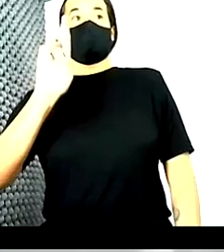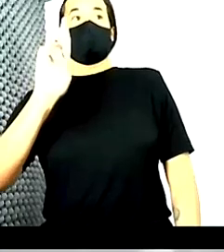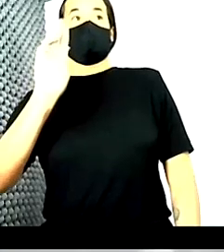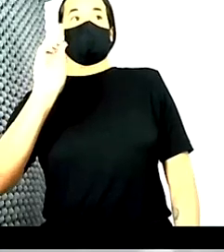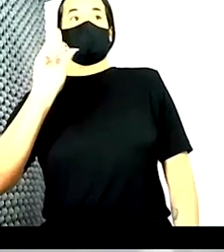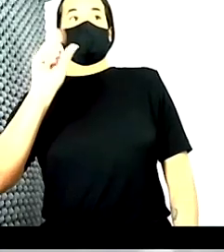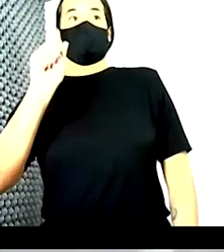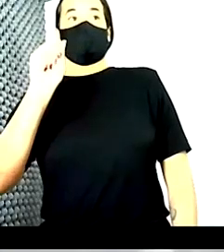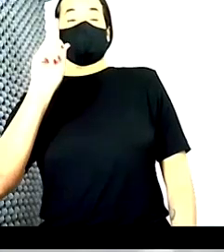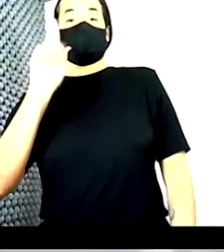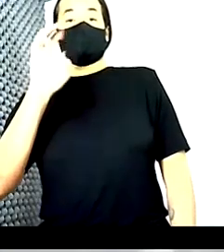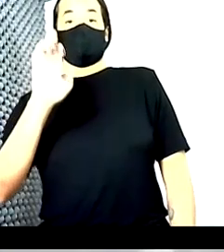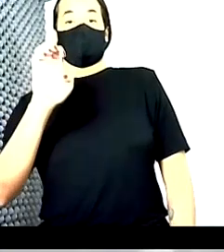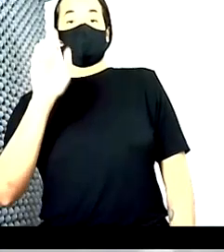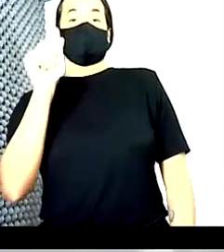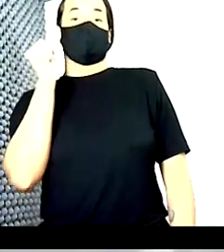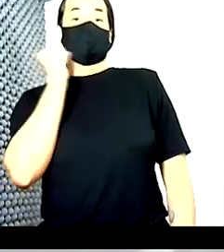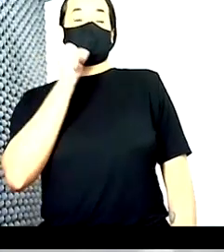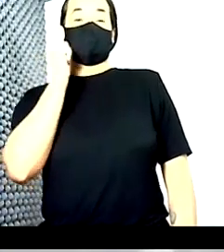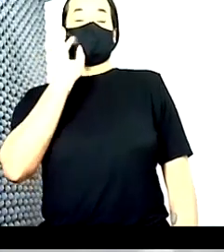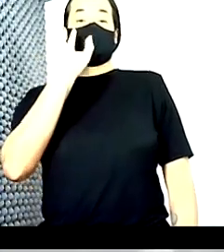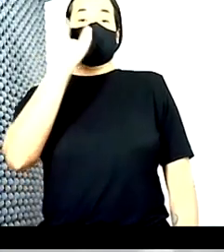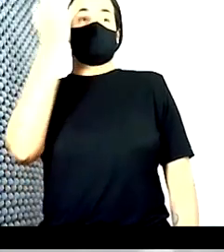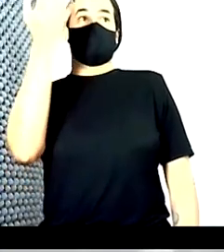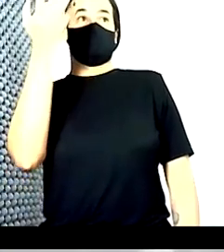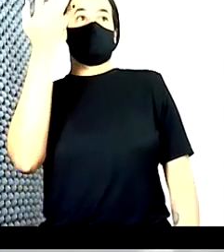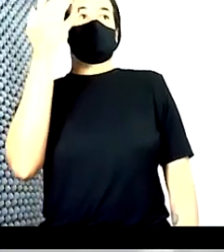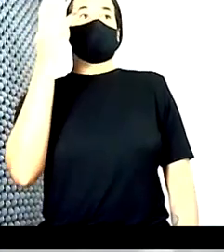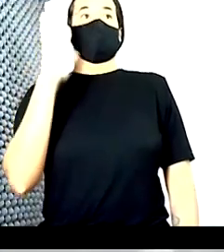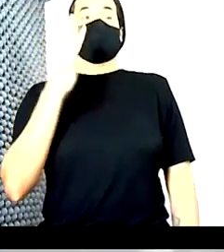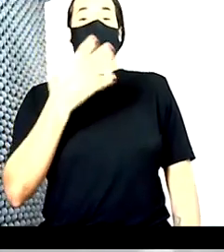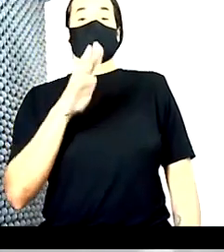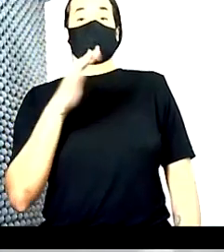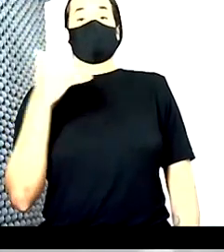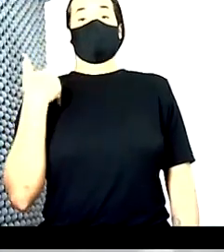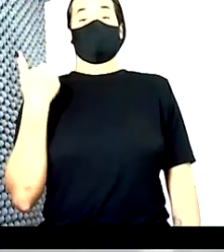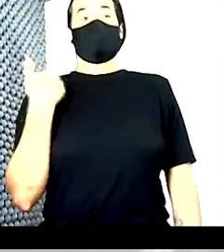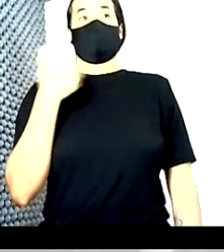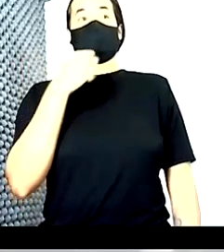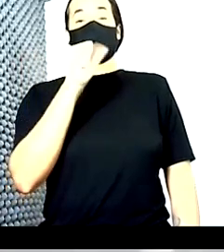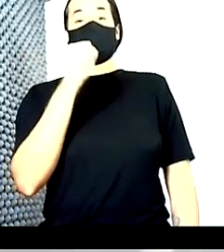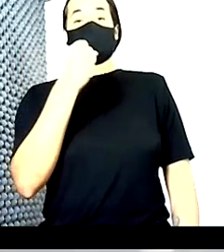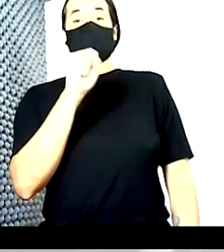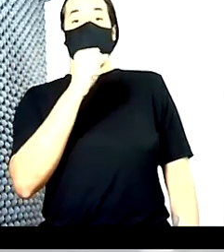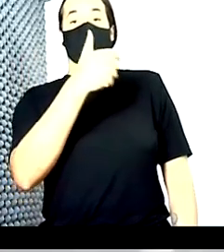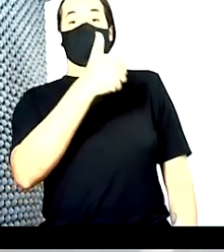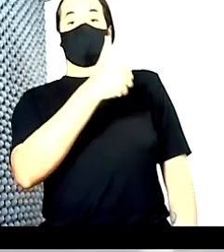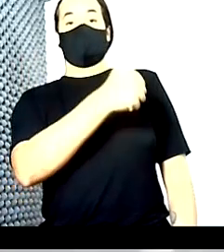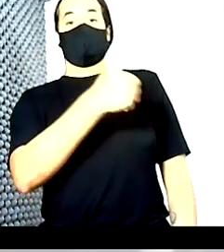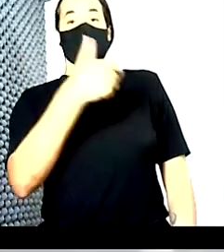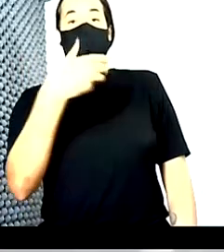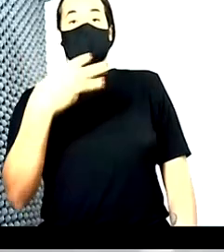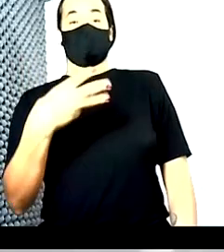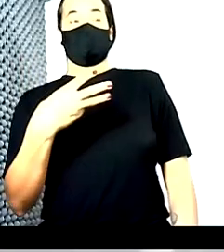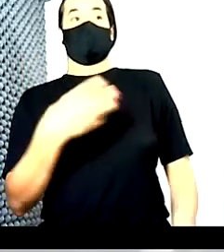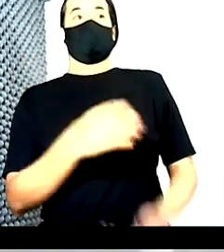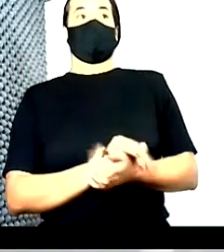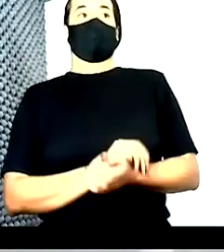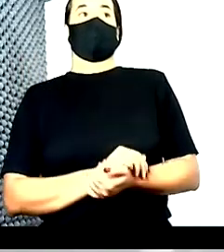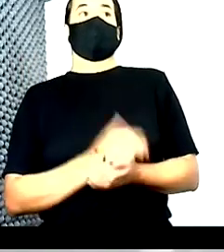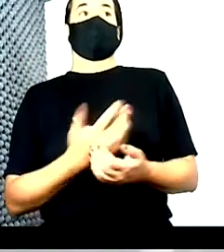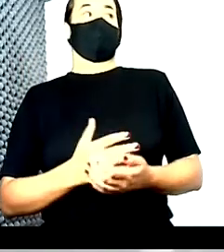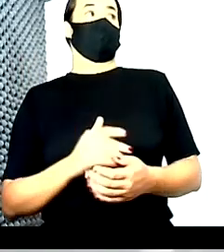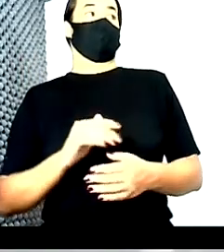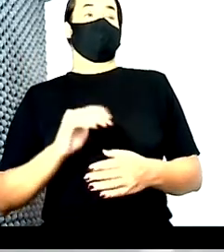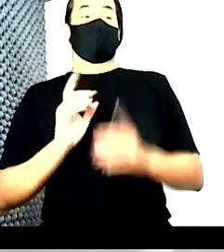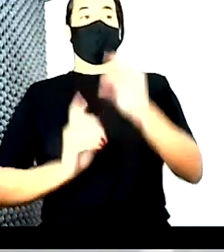entre os 8 ou 13 anos de idade. Os ovários vão aumentar e a produção de estrogênio vai